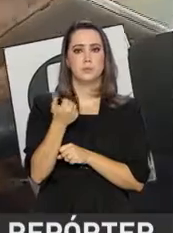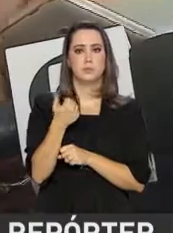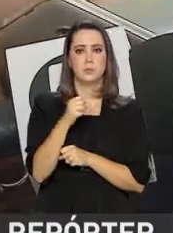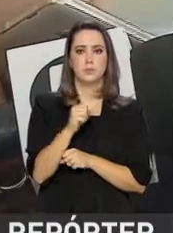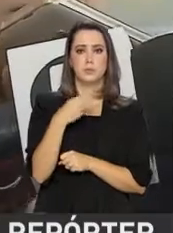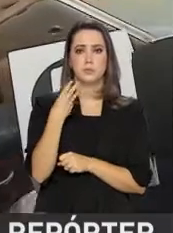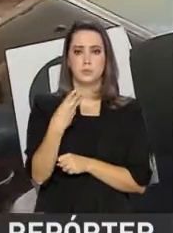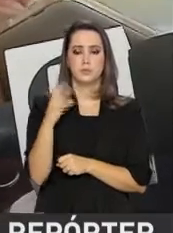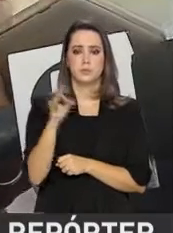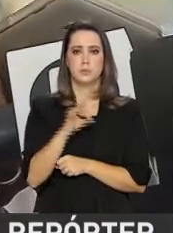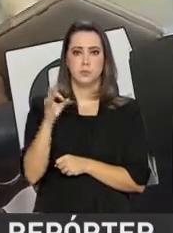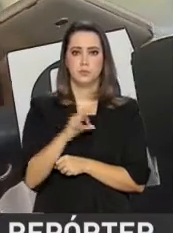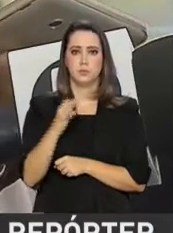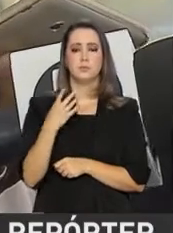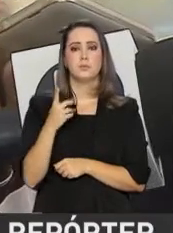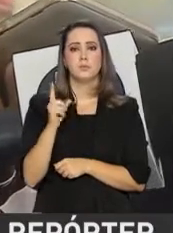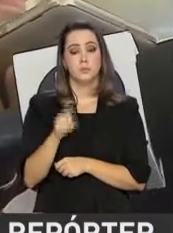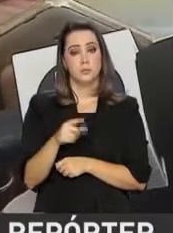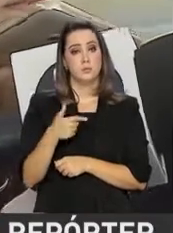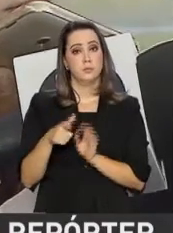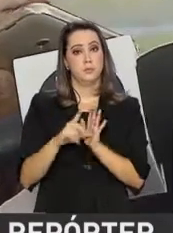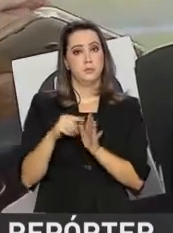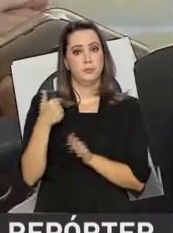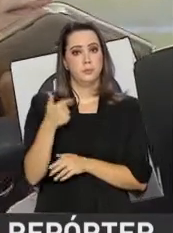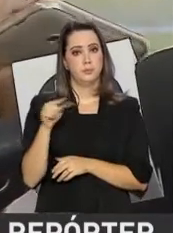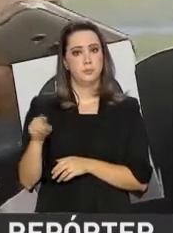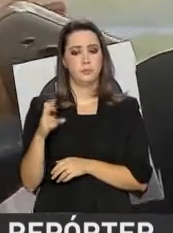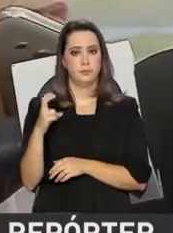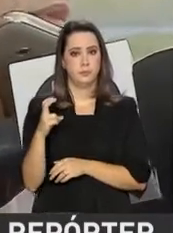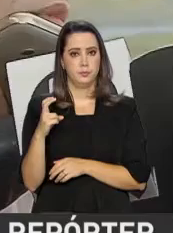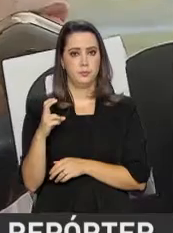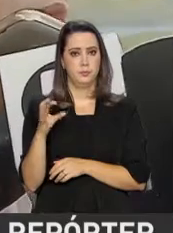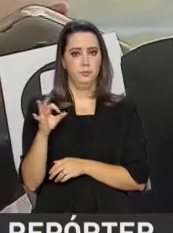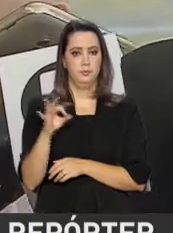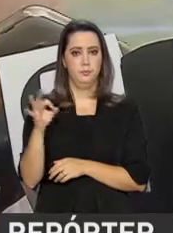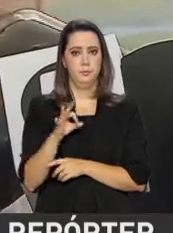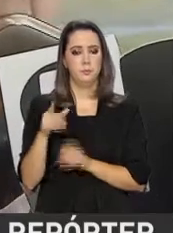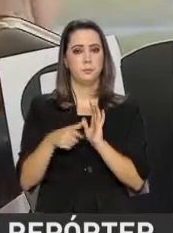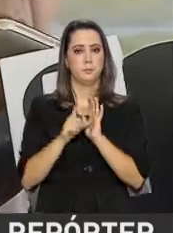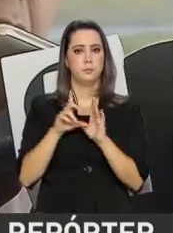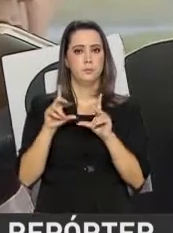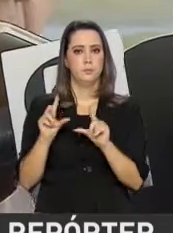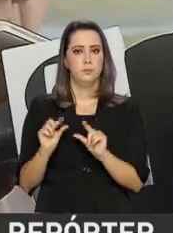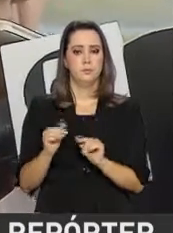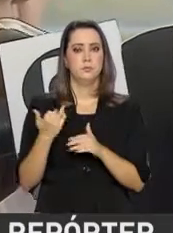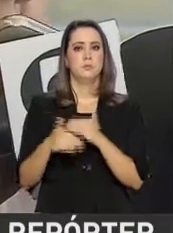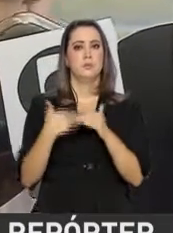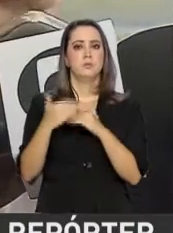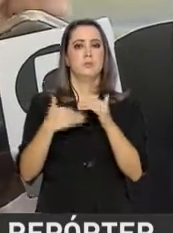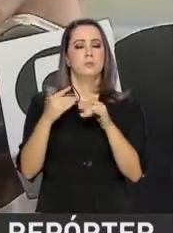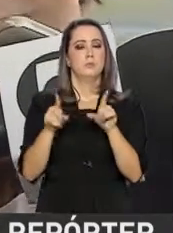2018, 3%, estava em 2,5% e antes até muito mais baixo do que isso, então, portanto é um crescimento